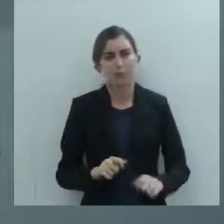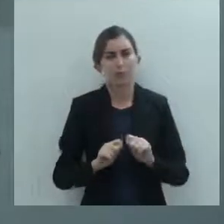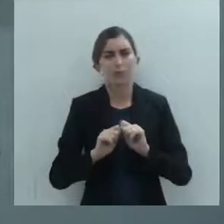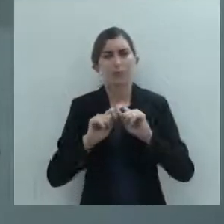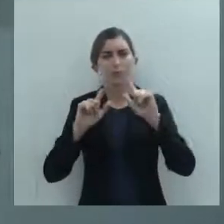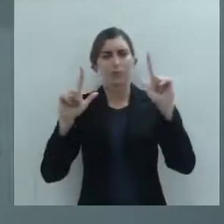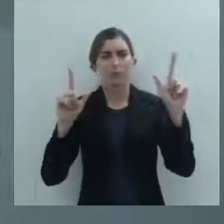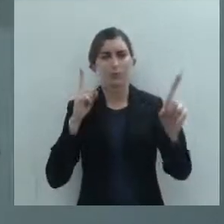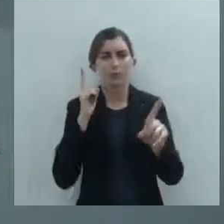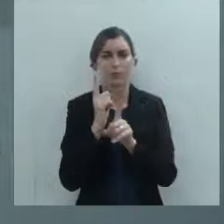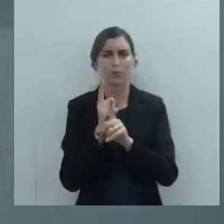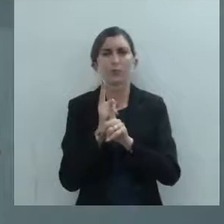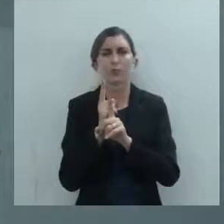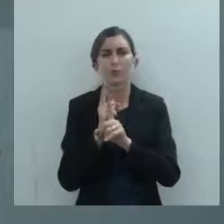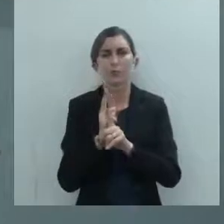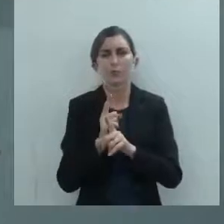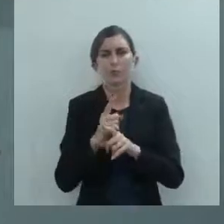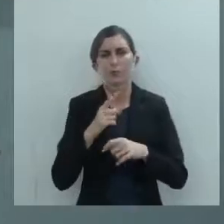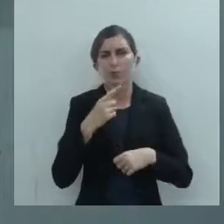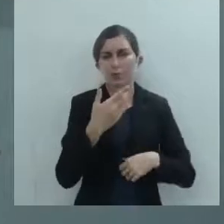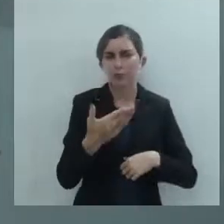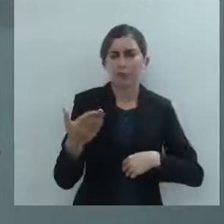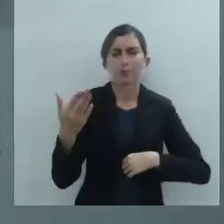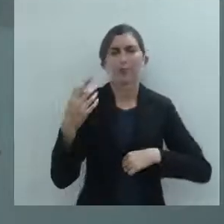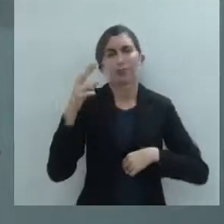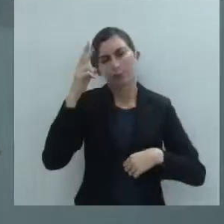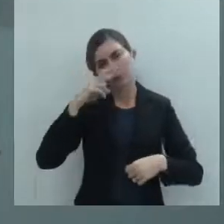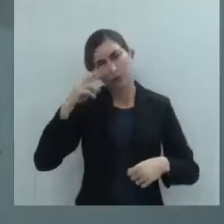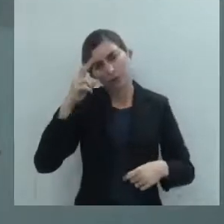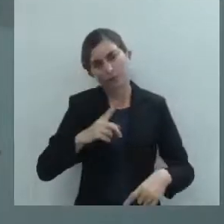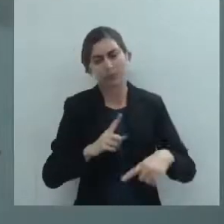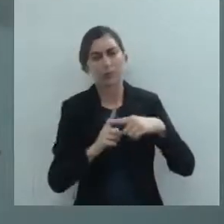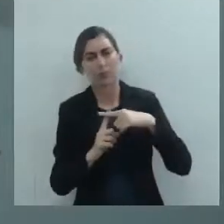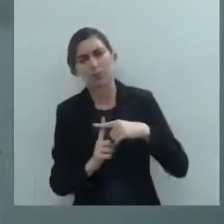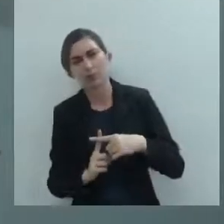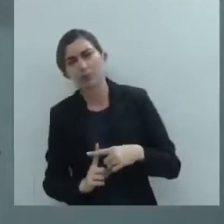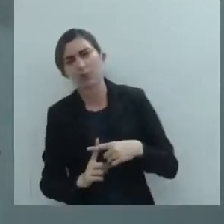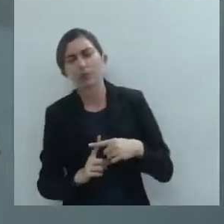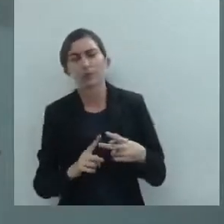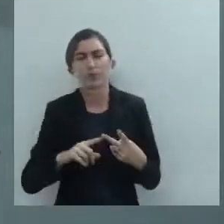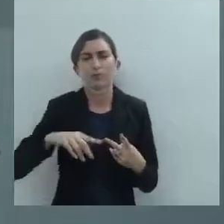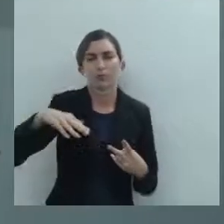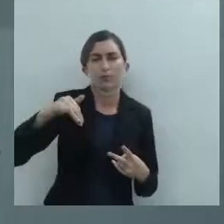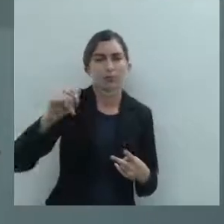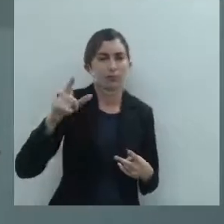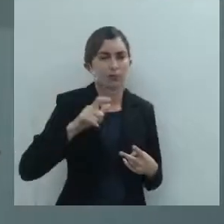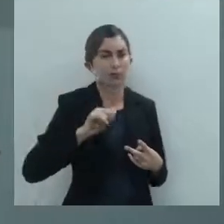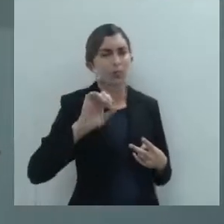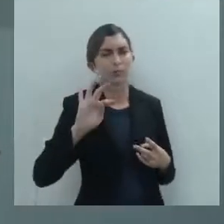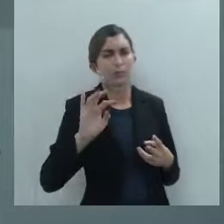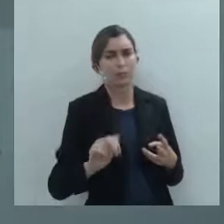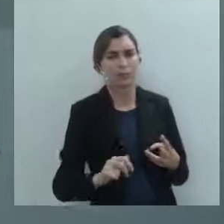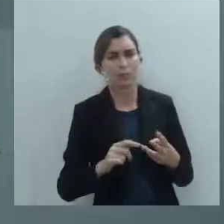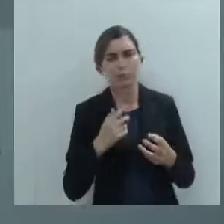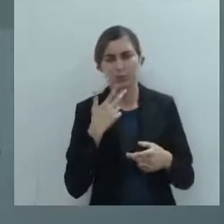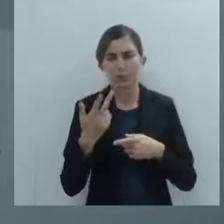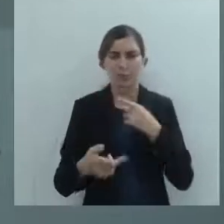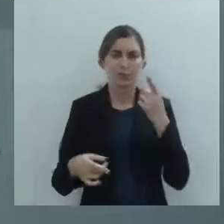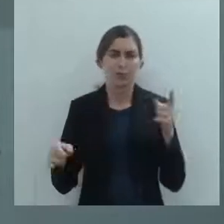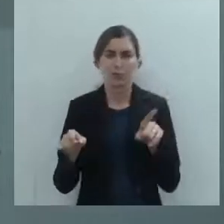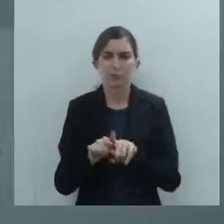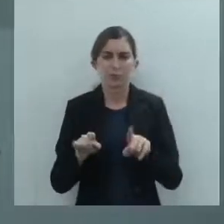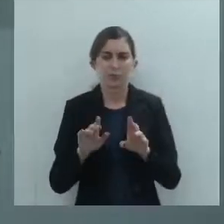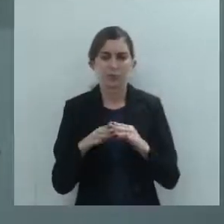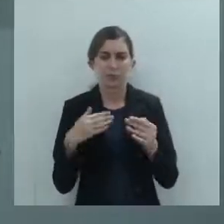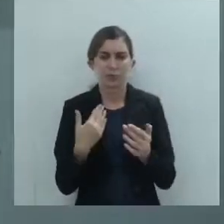mostra que você encontrou sobre a história o grafia positivista marxista e pode falar também